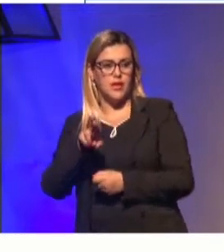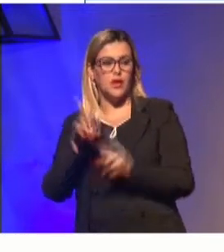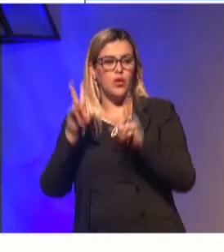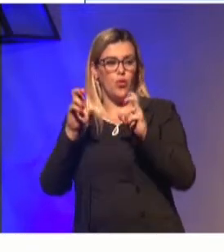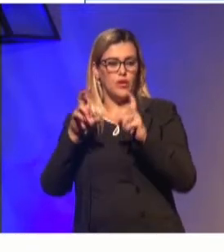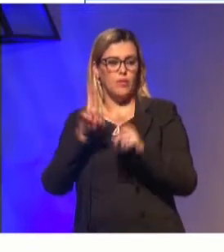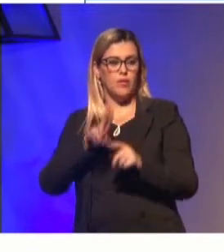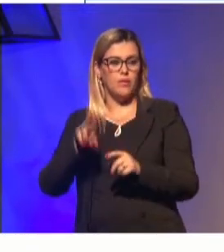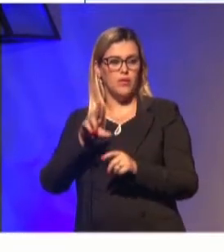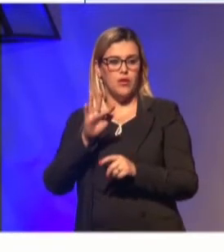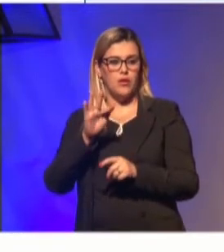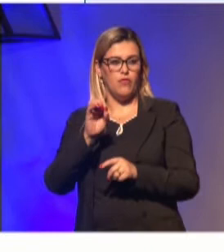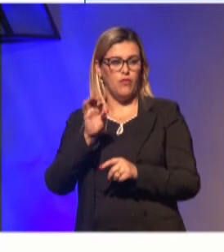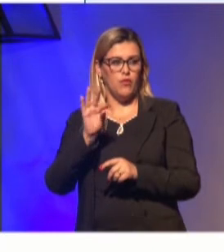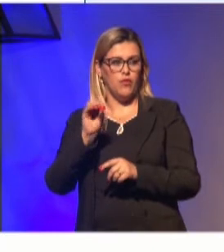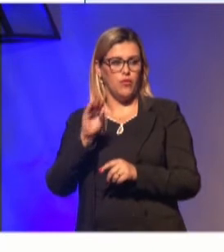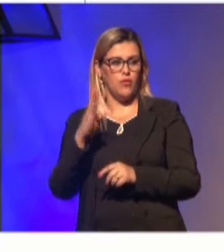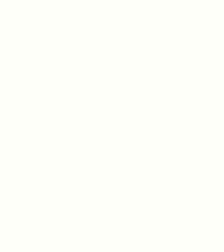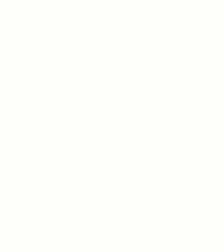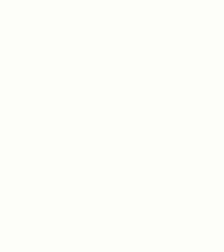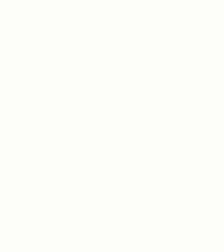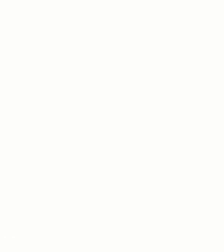também fotobiomodulação.